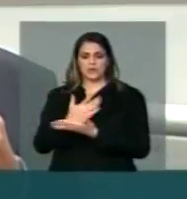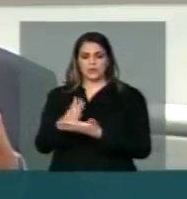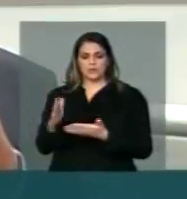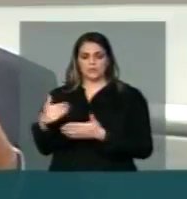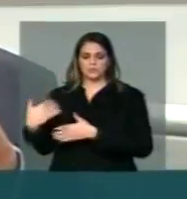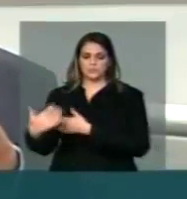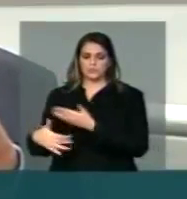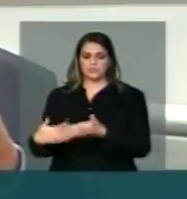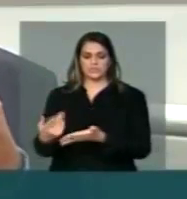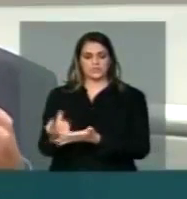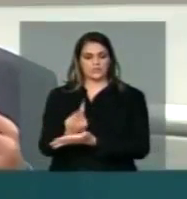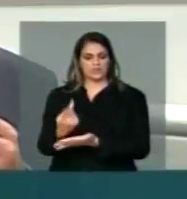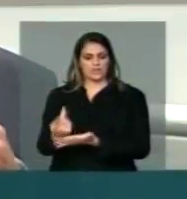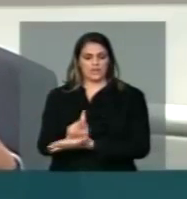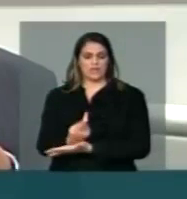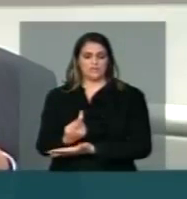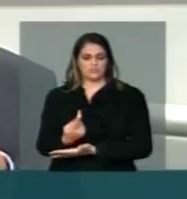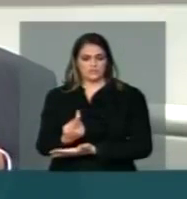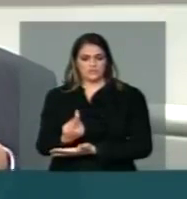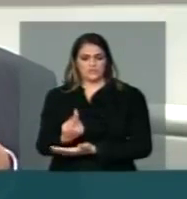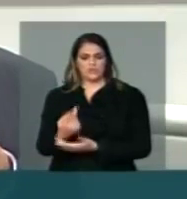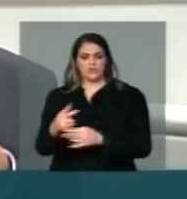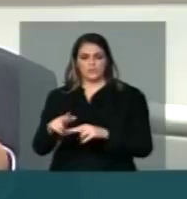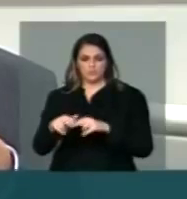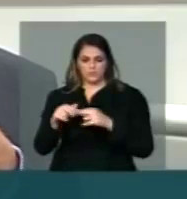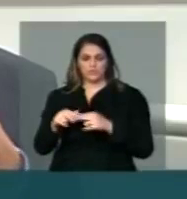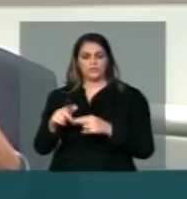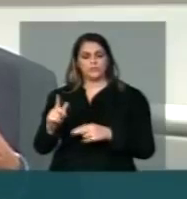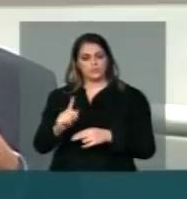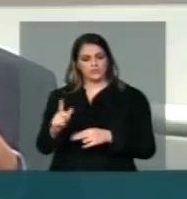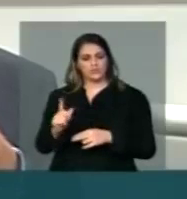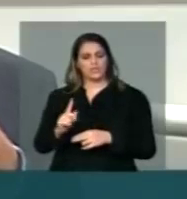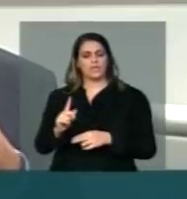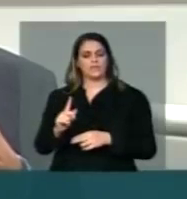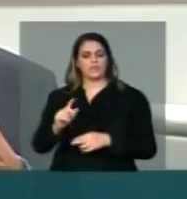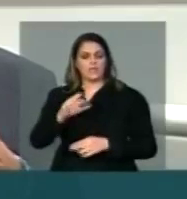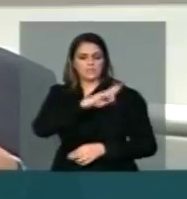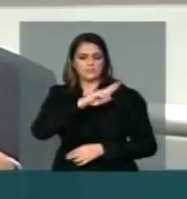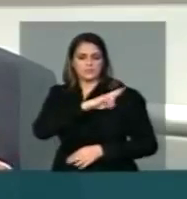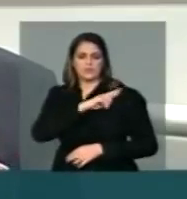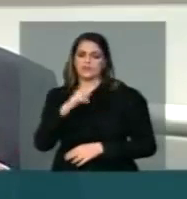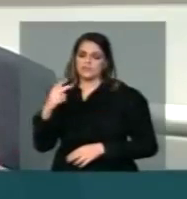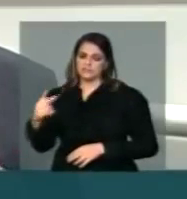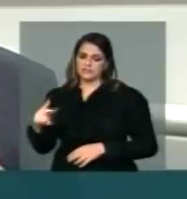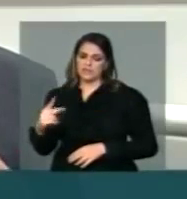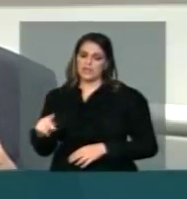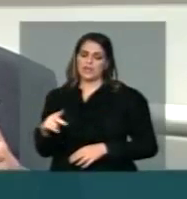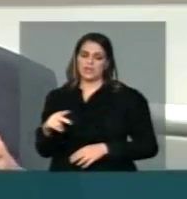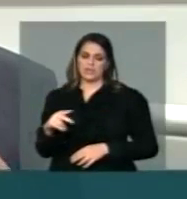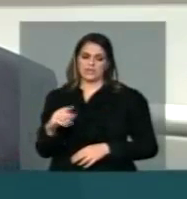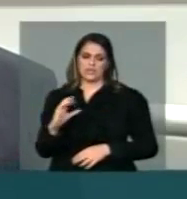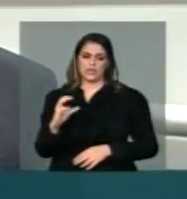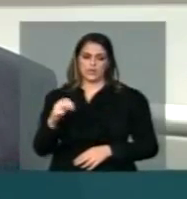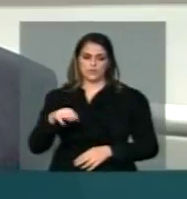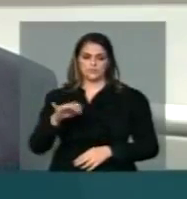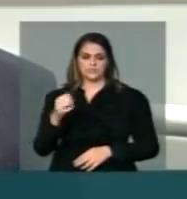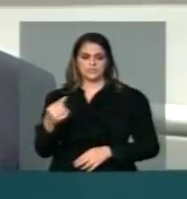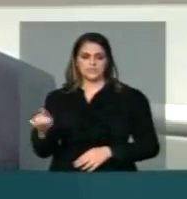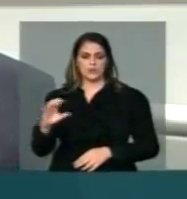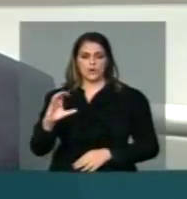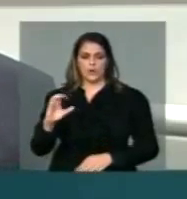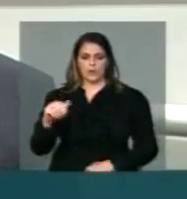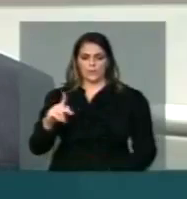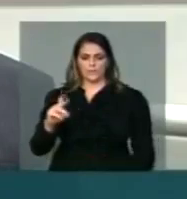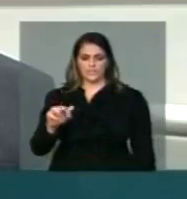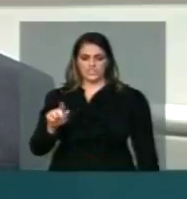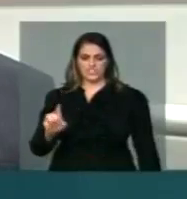processos e, consequentemente, foi imputada a responsabilidade, sim, na comissão de Comper.